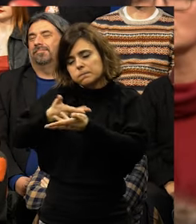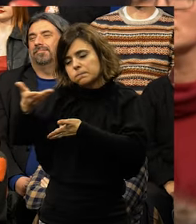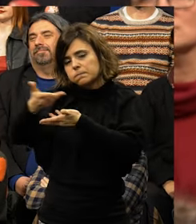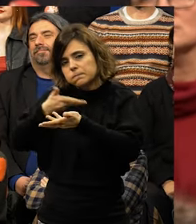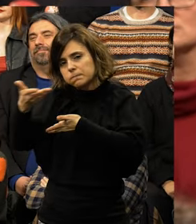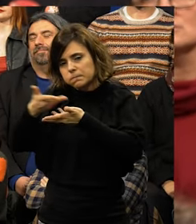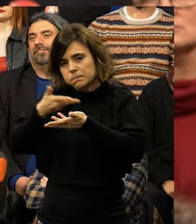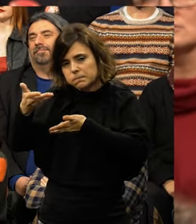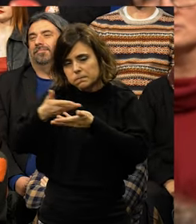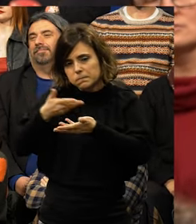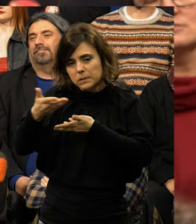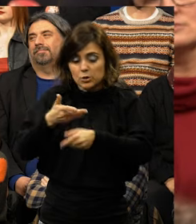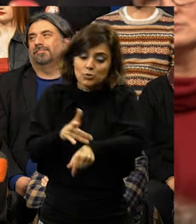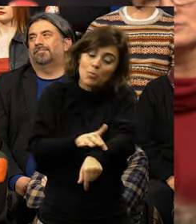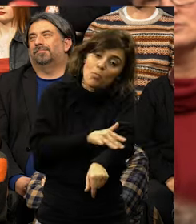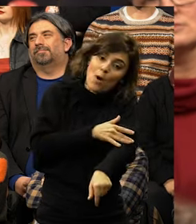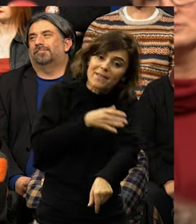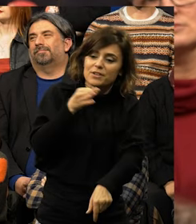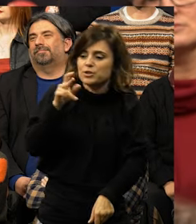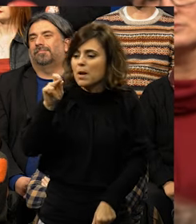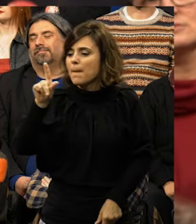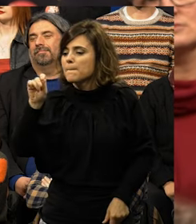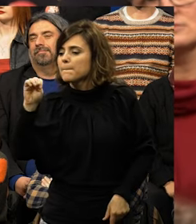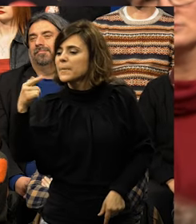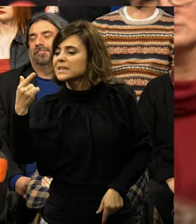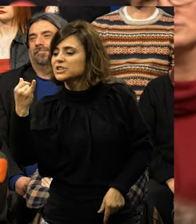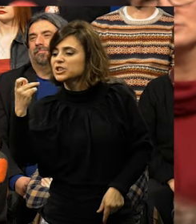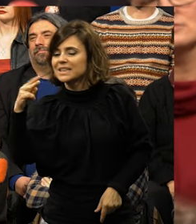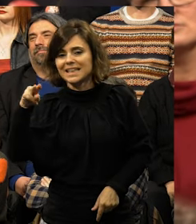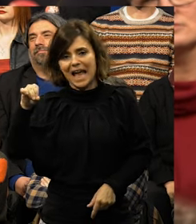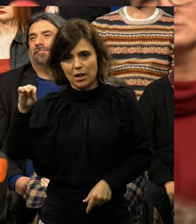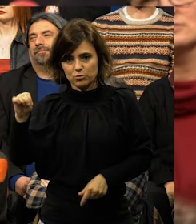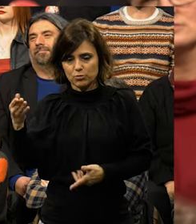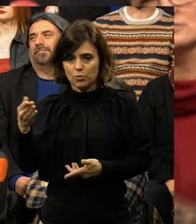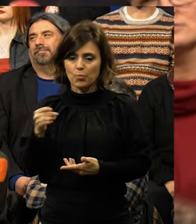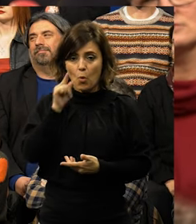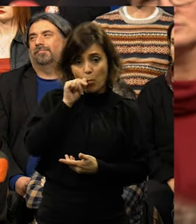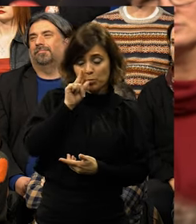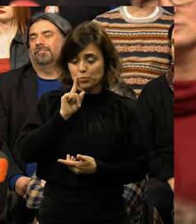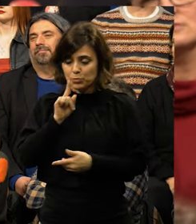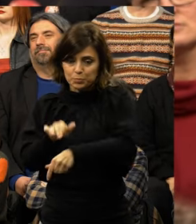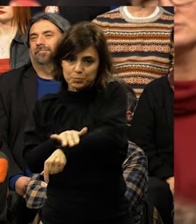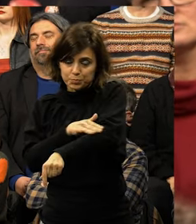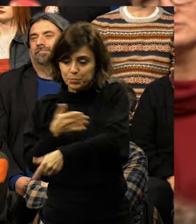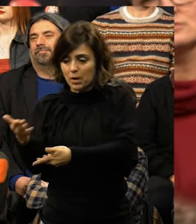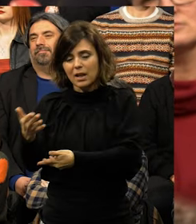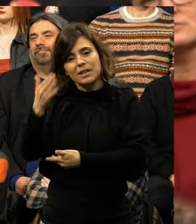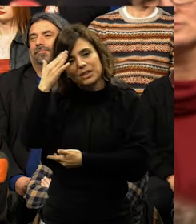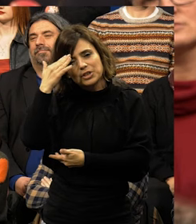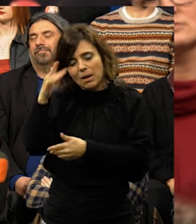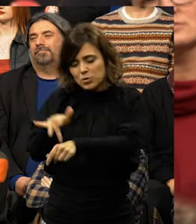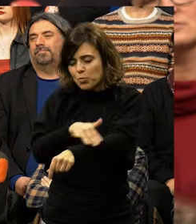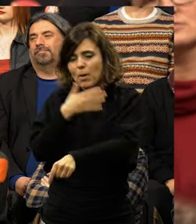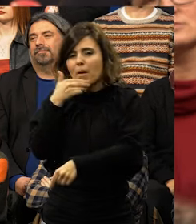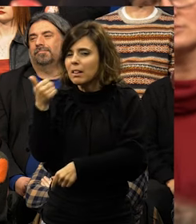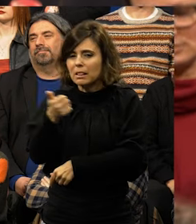sobre poetas palestinianos e poetas palestinianas eh e achamos este poema lindo este poema